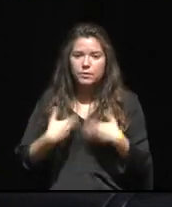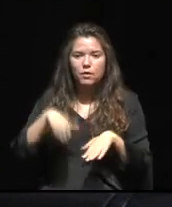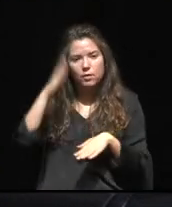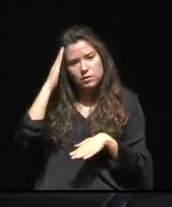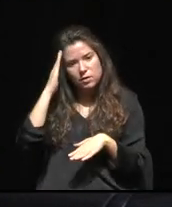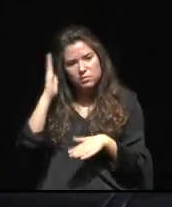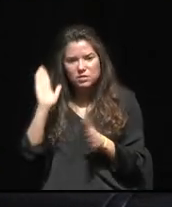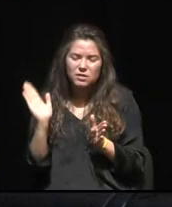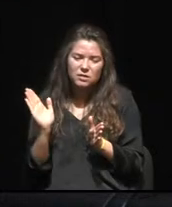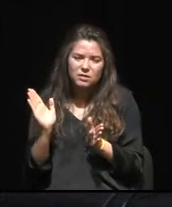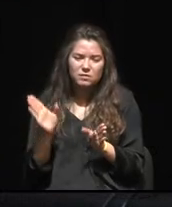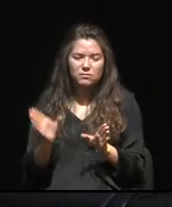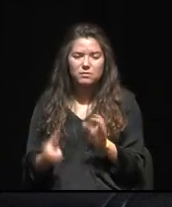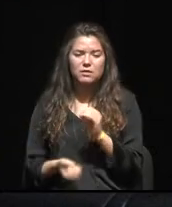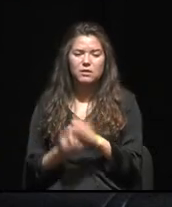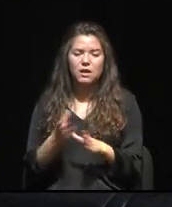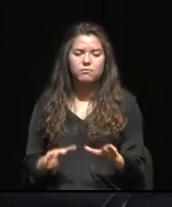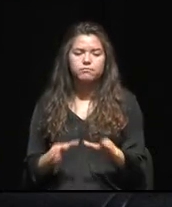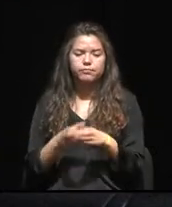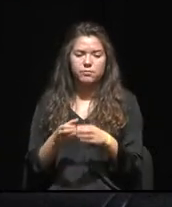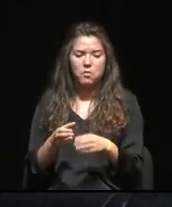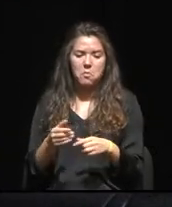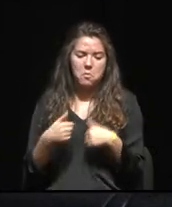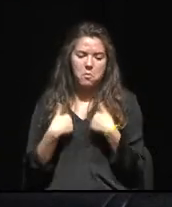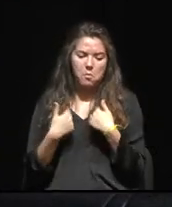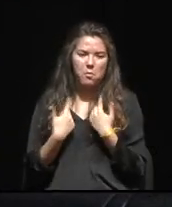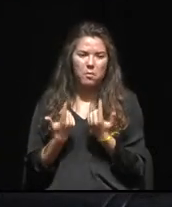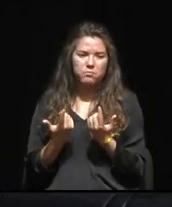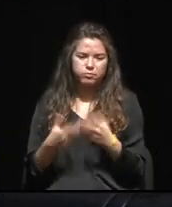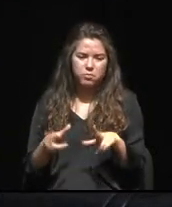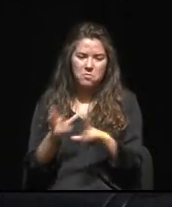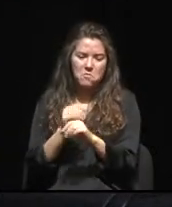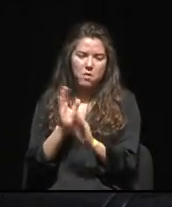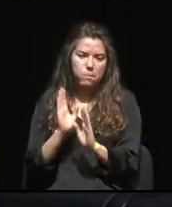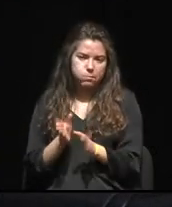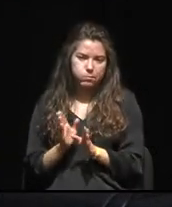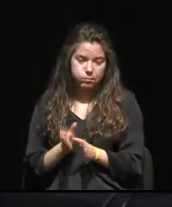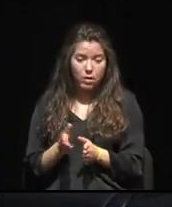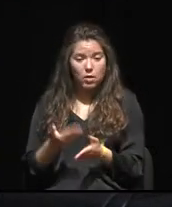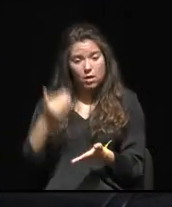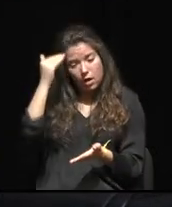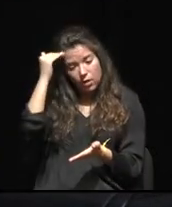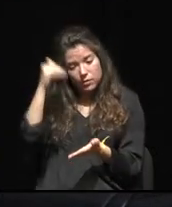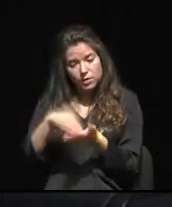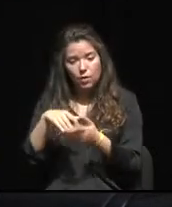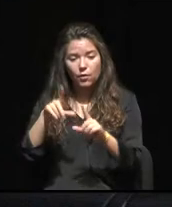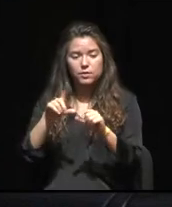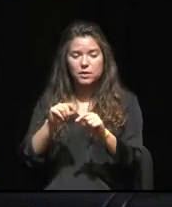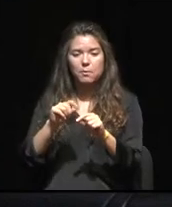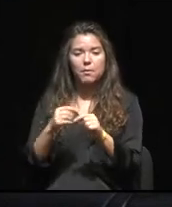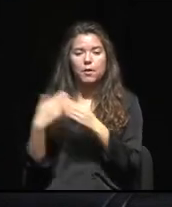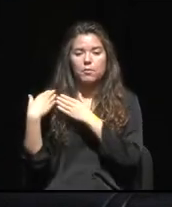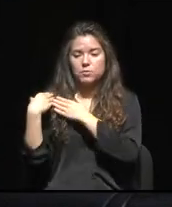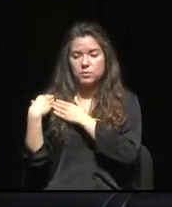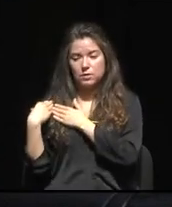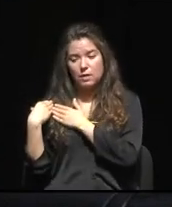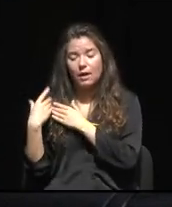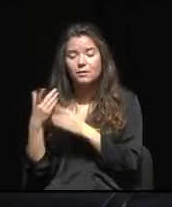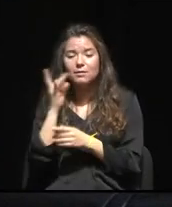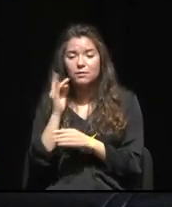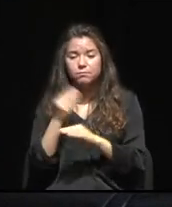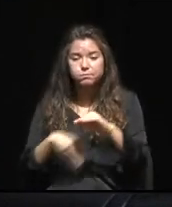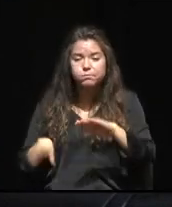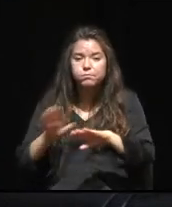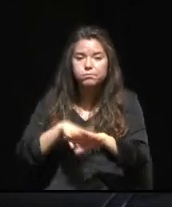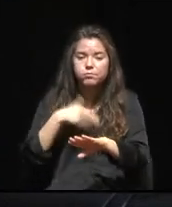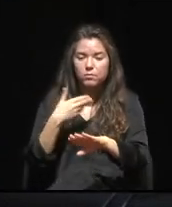conclusão de que não será necessário criar uma comissão própria agora esta conclusão traz também uma responsabilidade acrescida para a quarta comissão